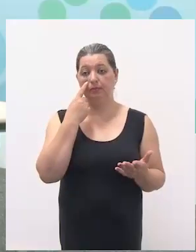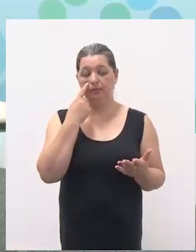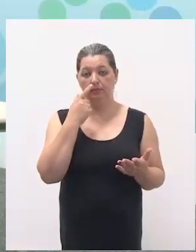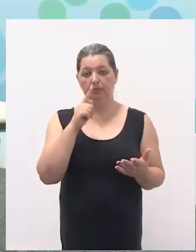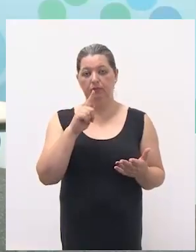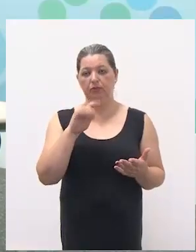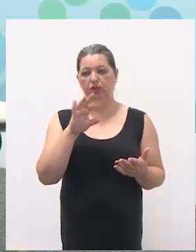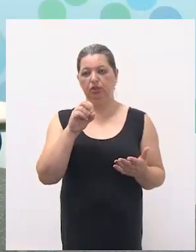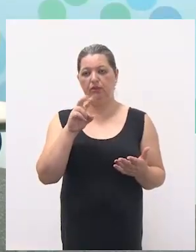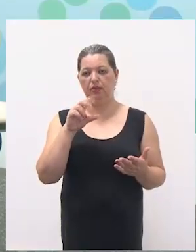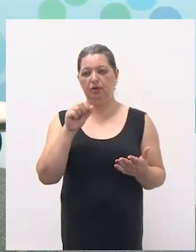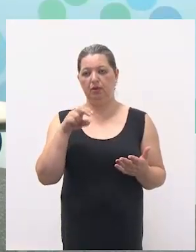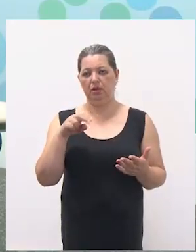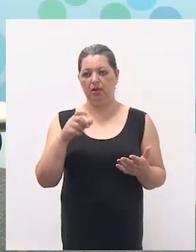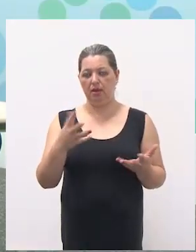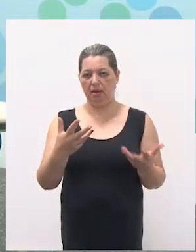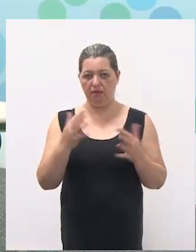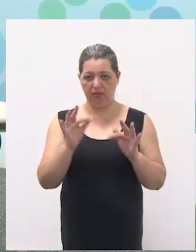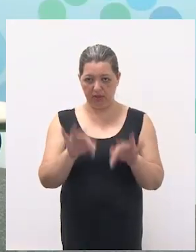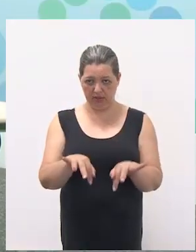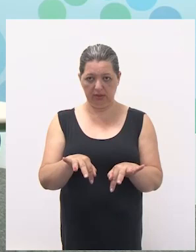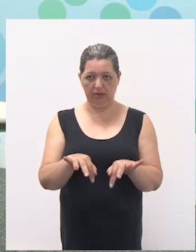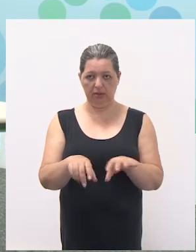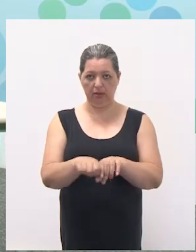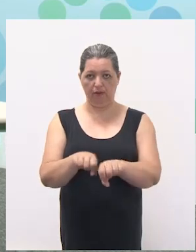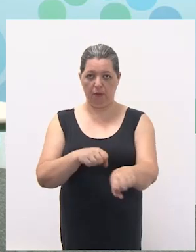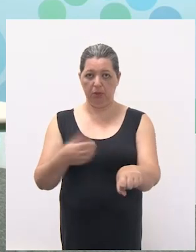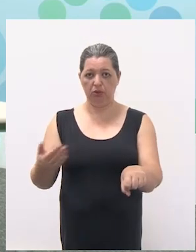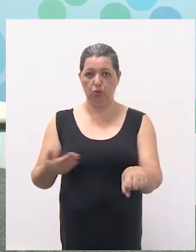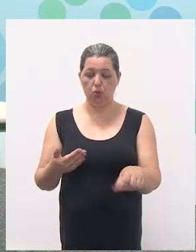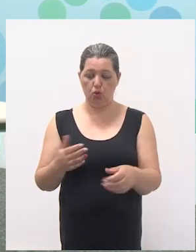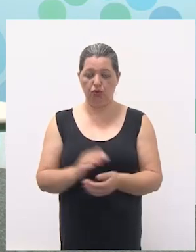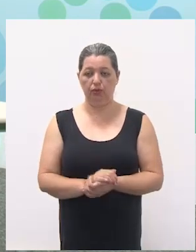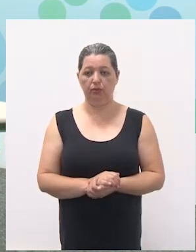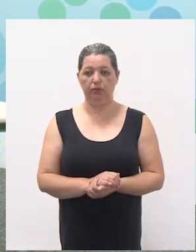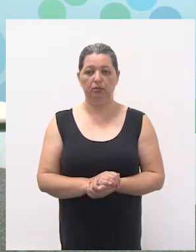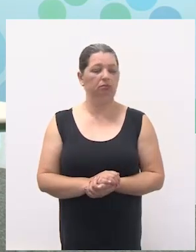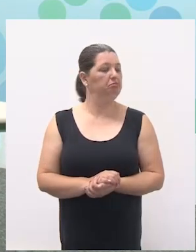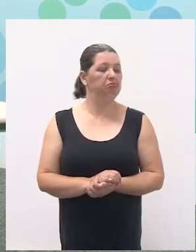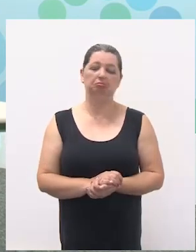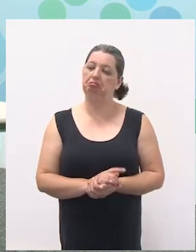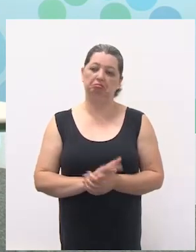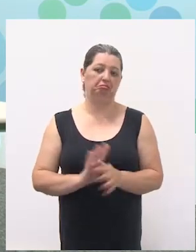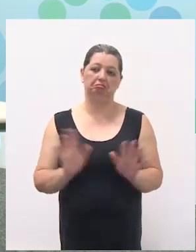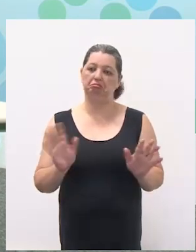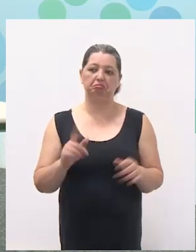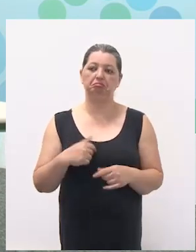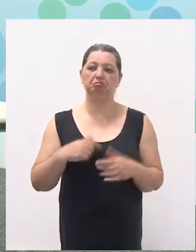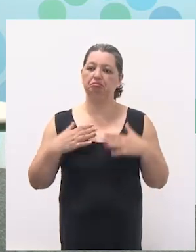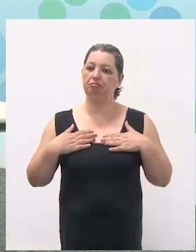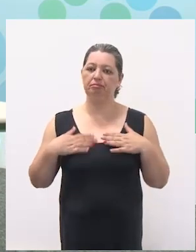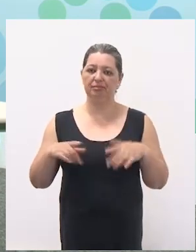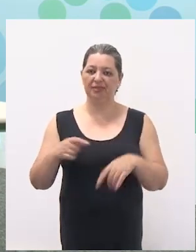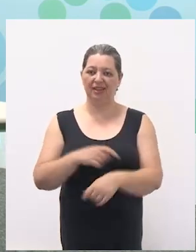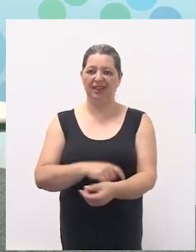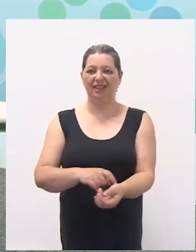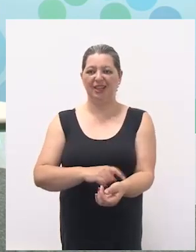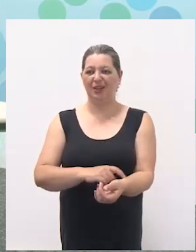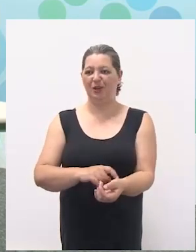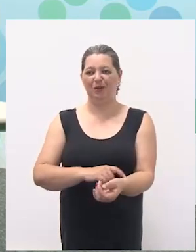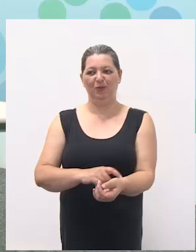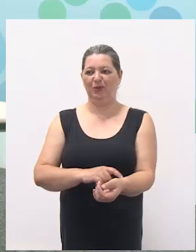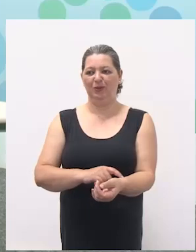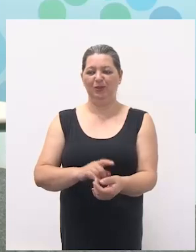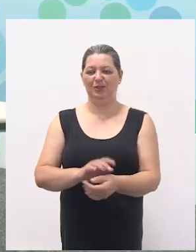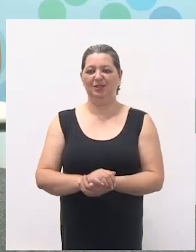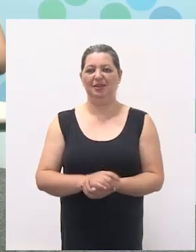mais alguma consideração final da nossa formação? Não. Não? Pra mim tá... O Giovanni tá nervoso, gente. Olha, Não, a primeira tô